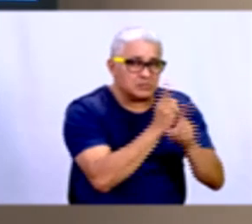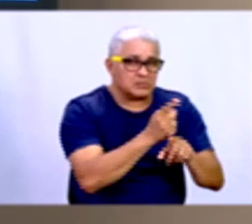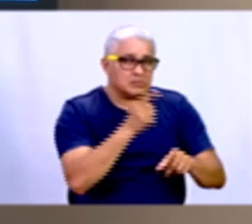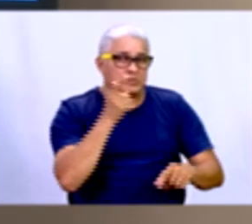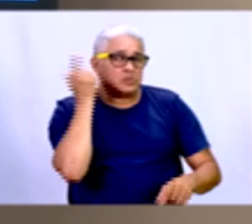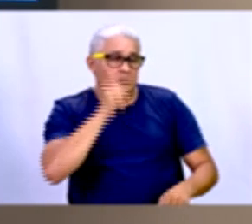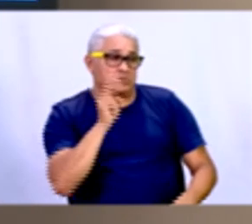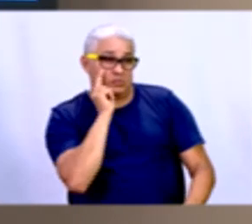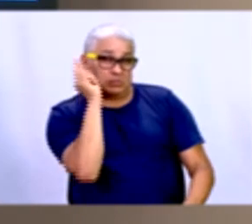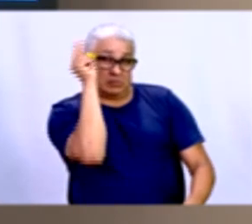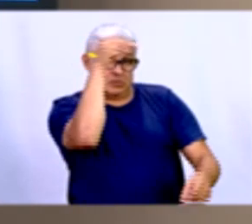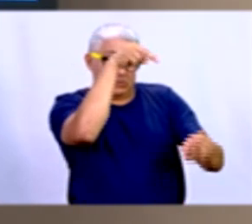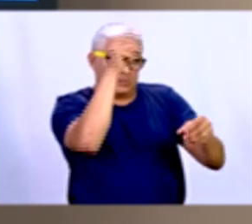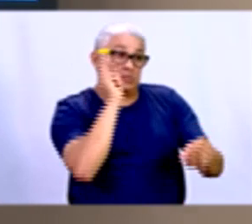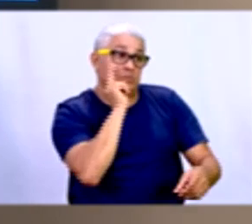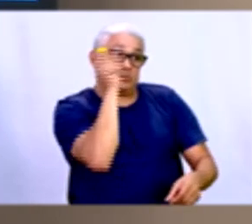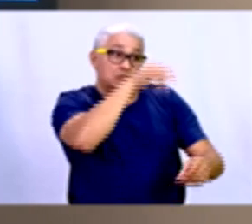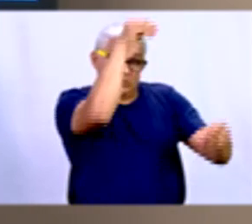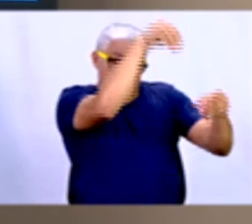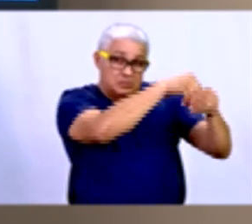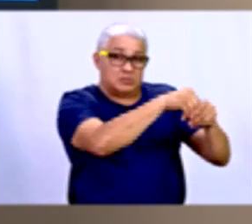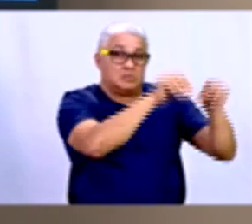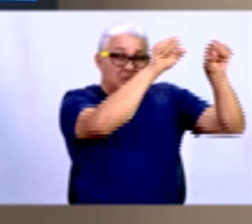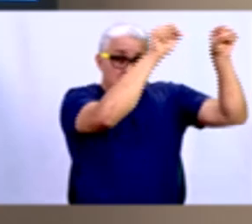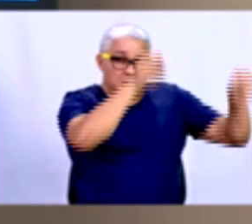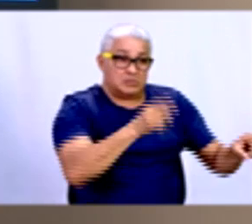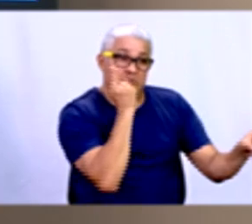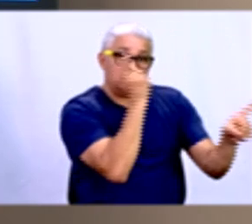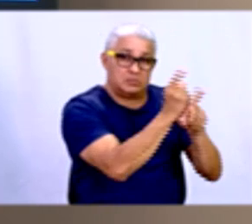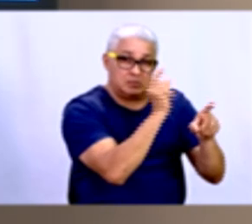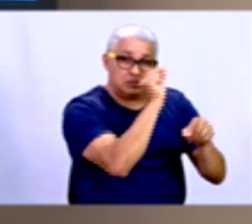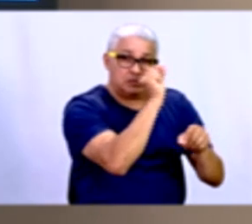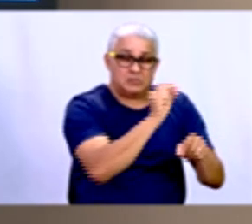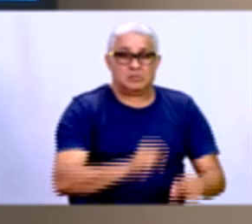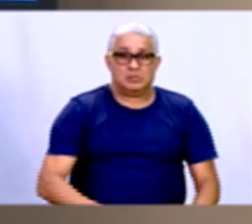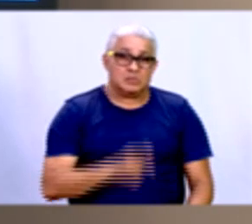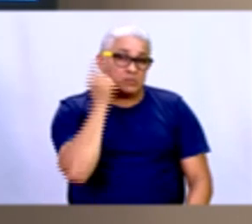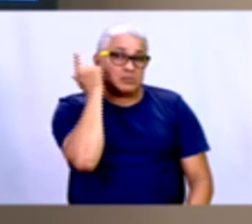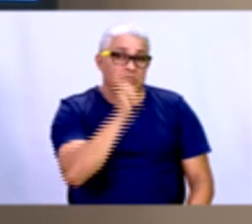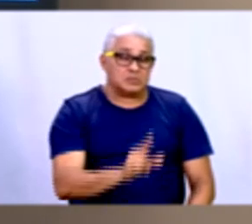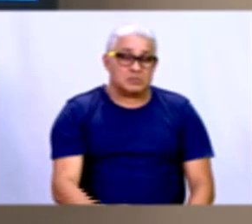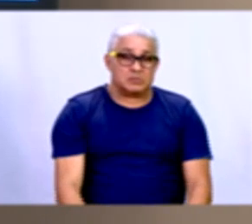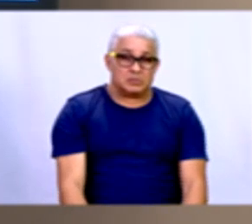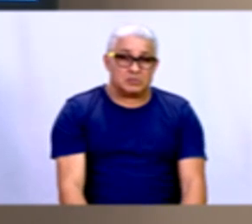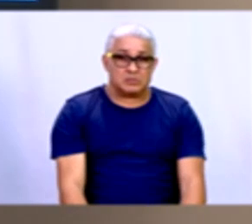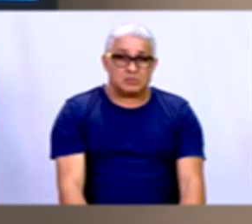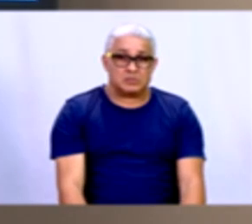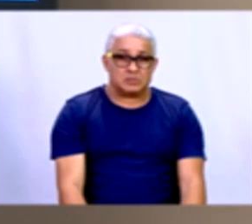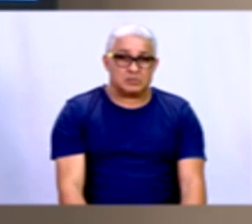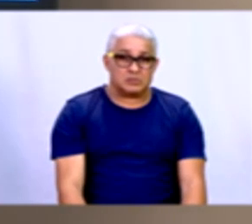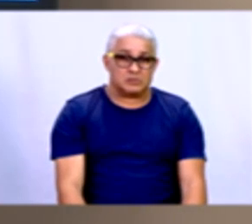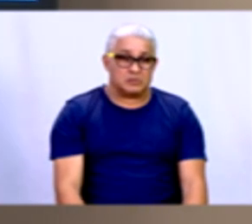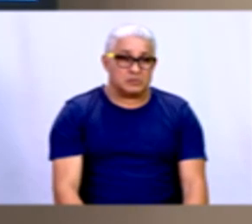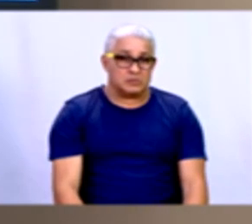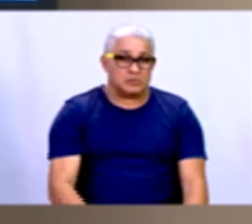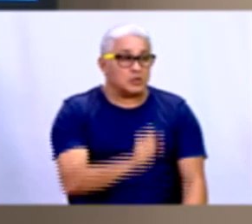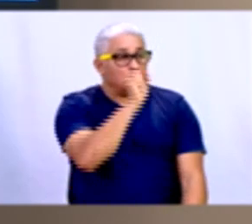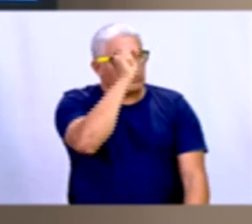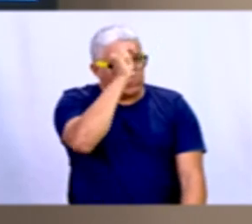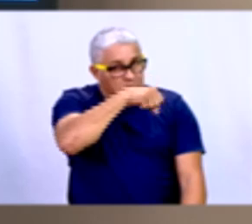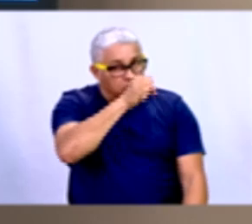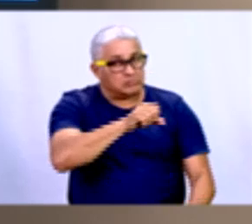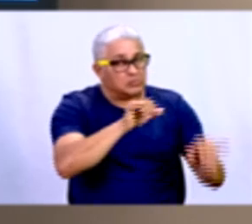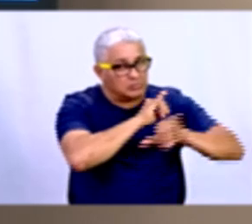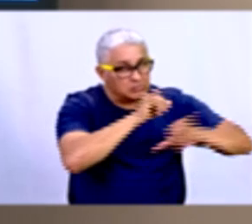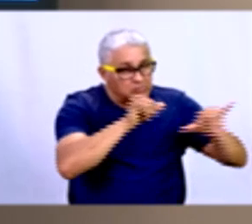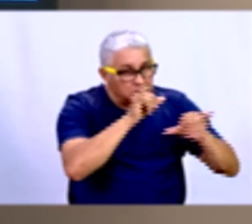ver o que ele quer ali dentro e achar o que ele quer ali dentro? Ele consegue confirmar as